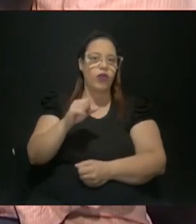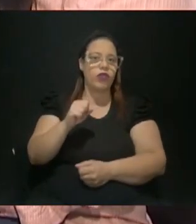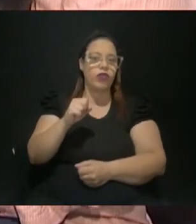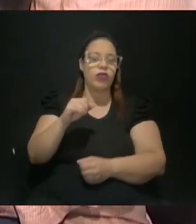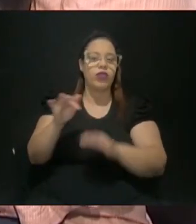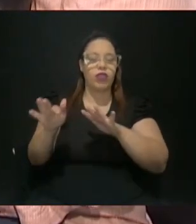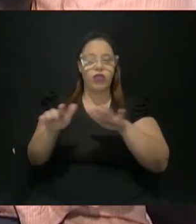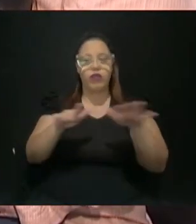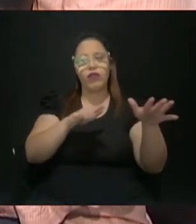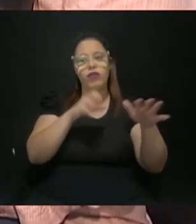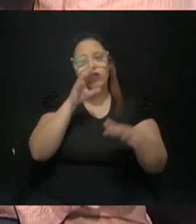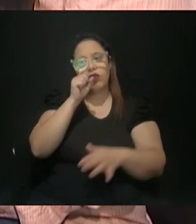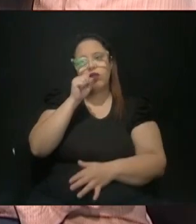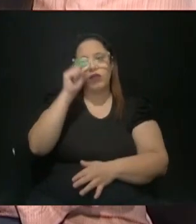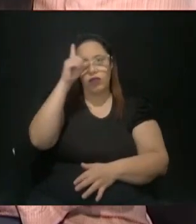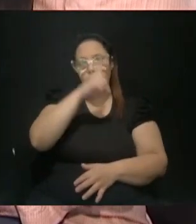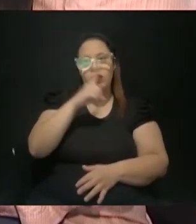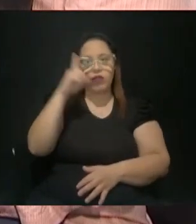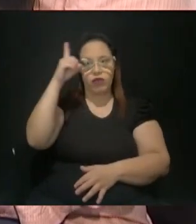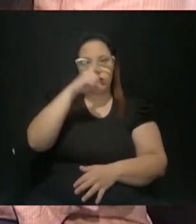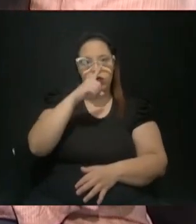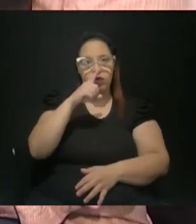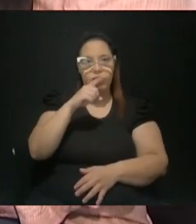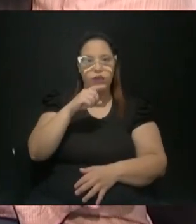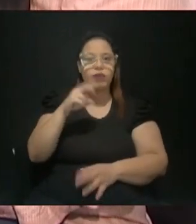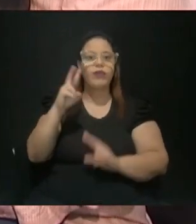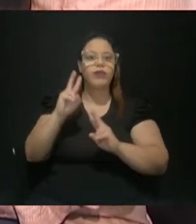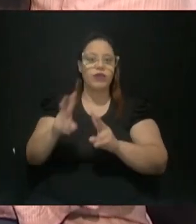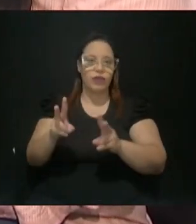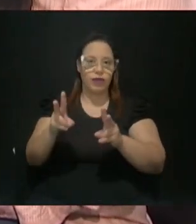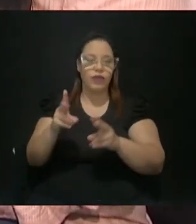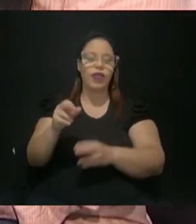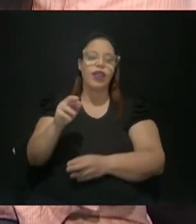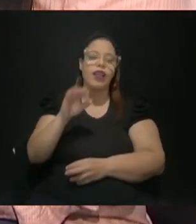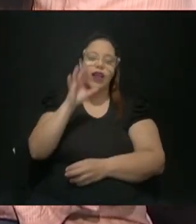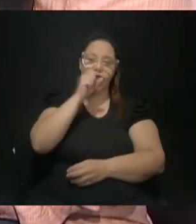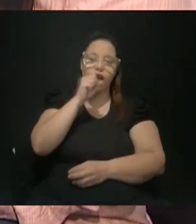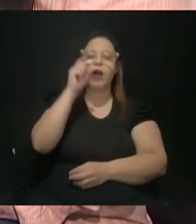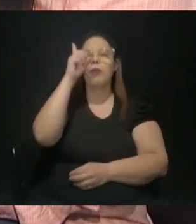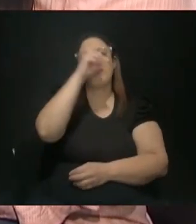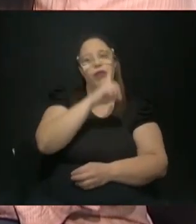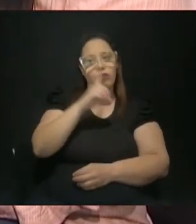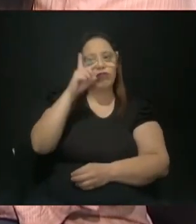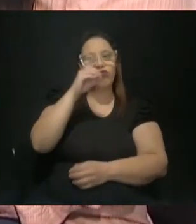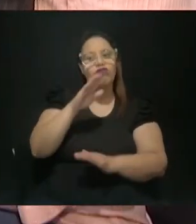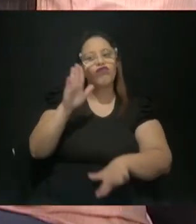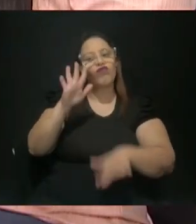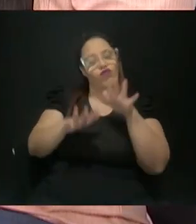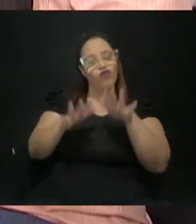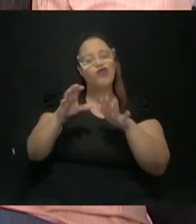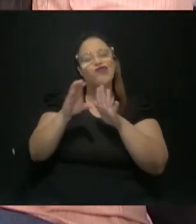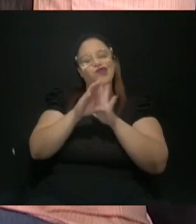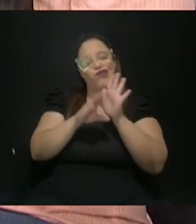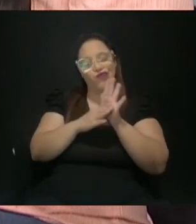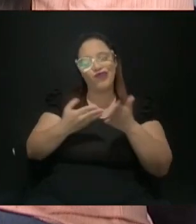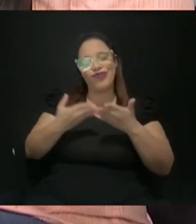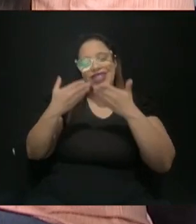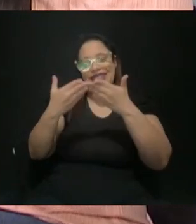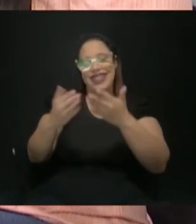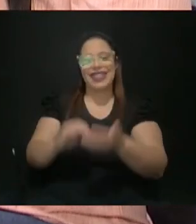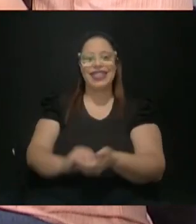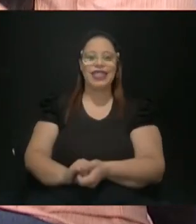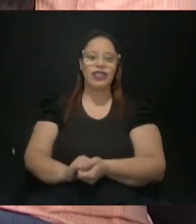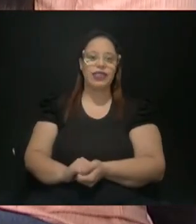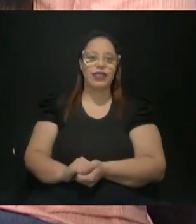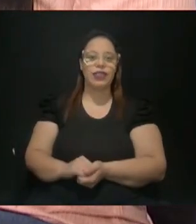Mas normalmente se trabalha de sábados, feriados, né? Dependendo da escala que a empresa oferece. No caso, hoje em dia as